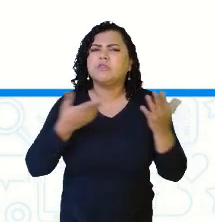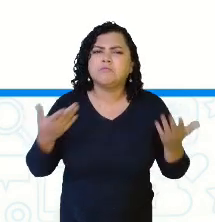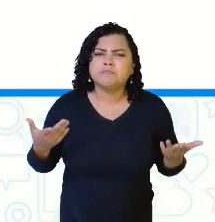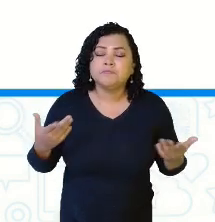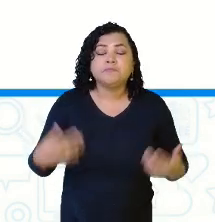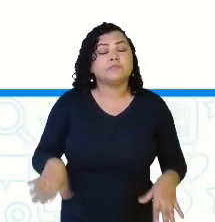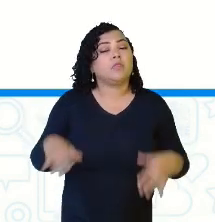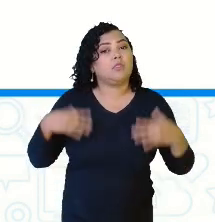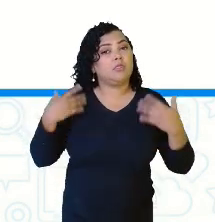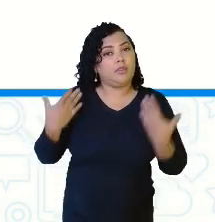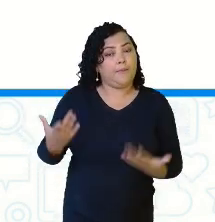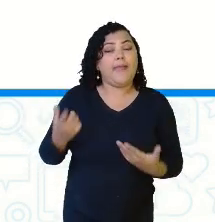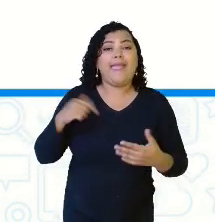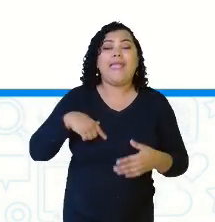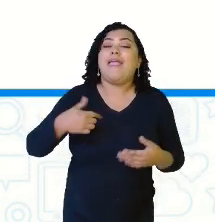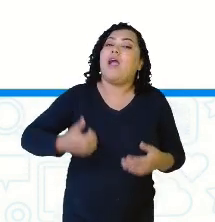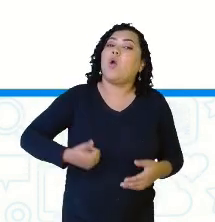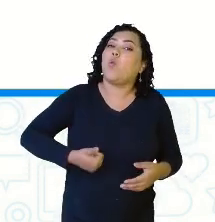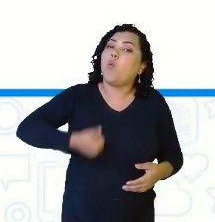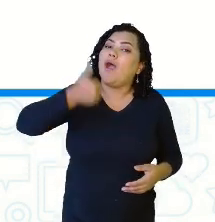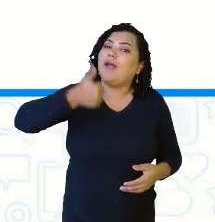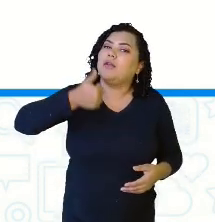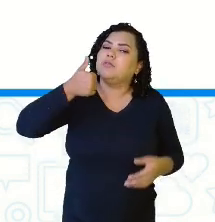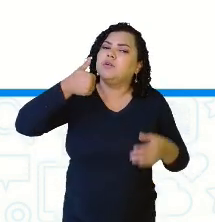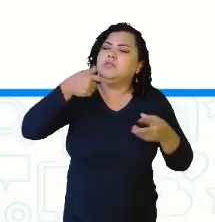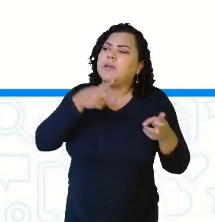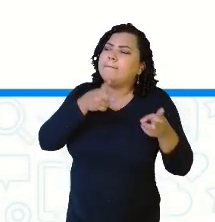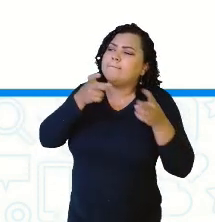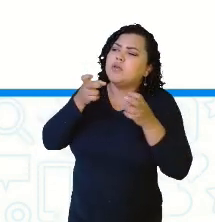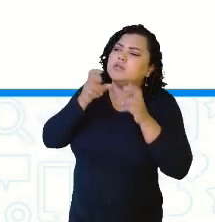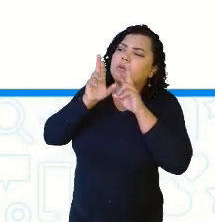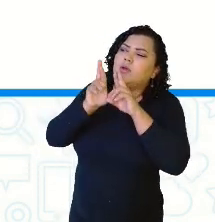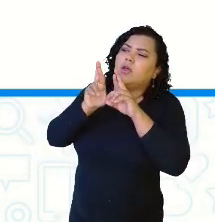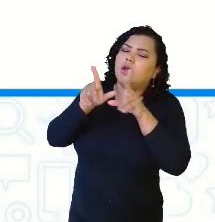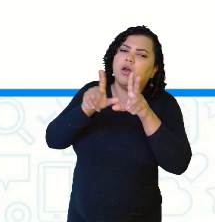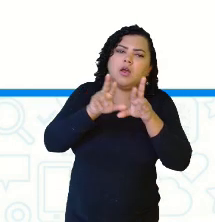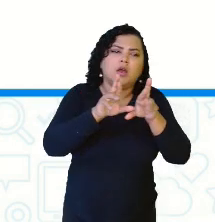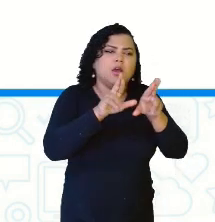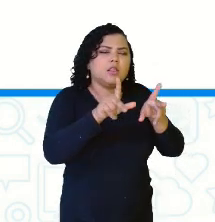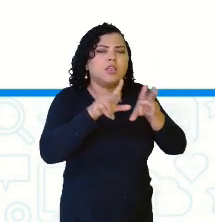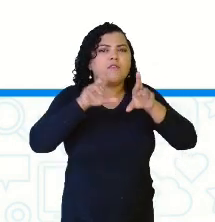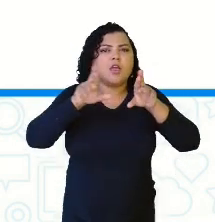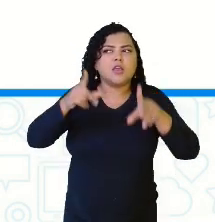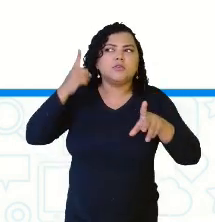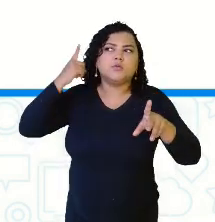Então, timbre é a qualidade de diferenciar um som do outro.